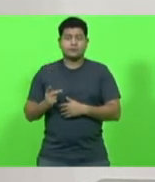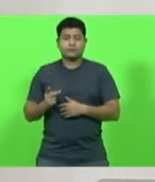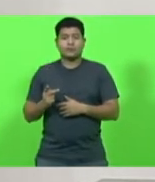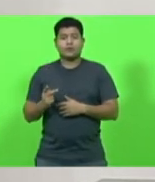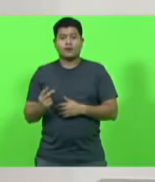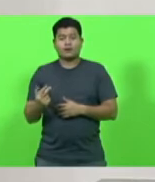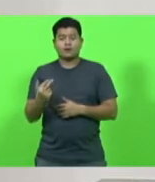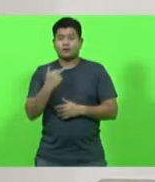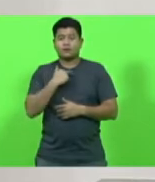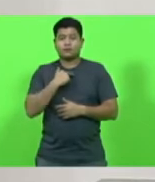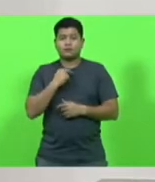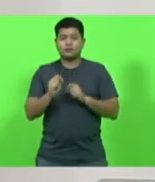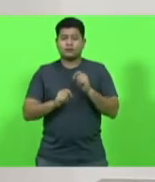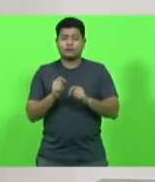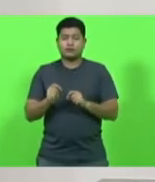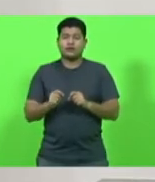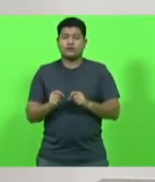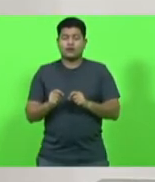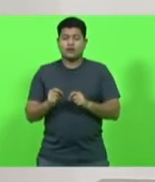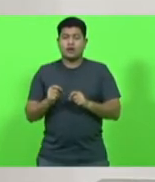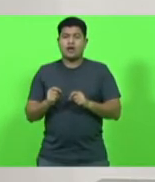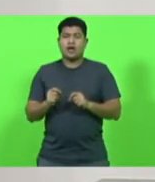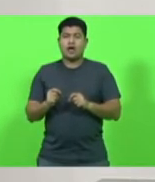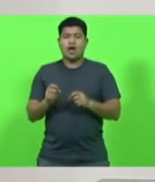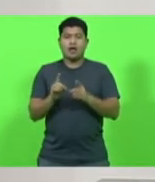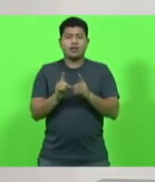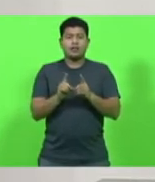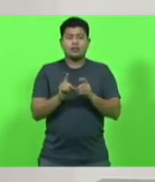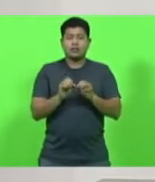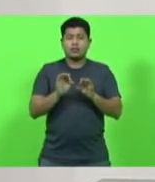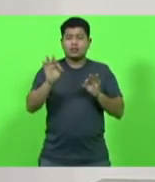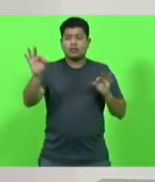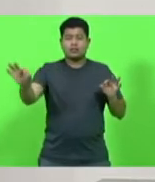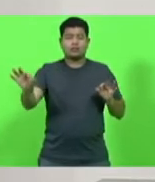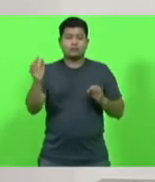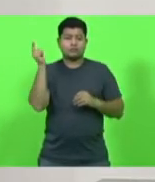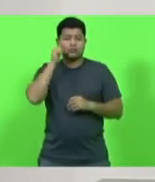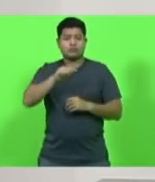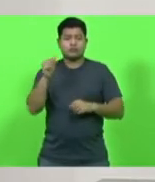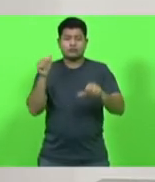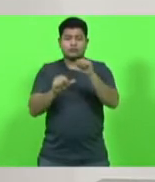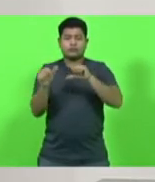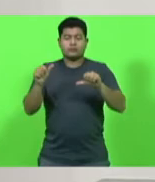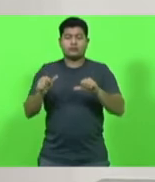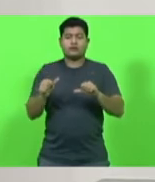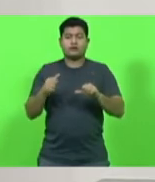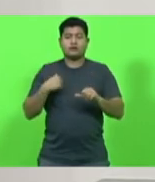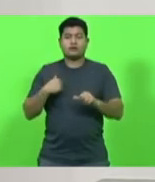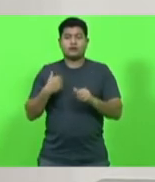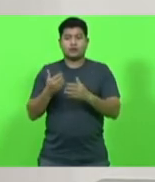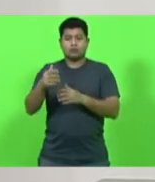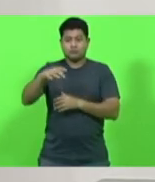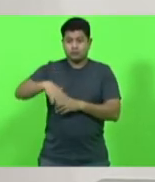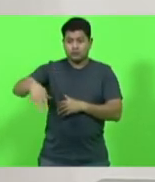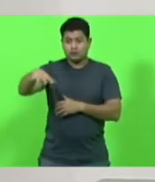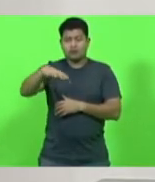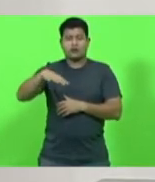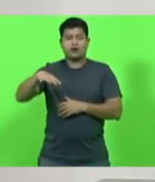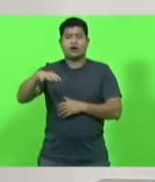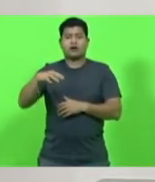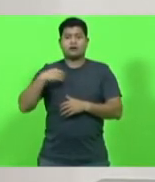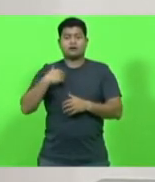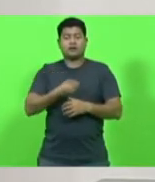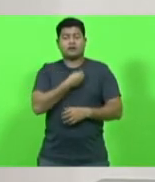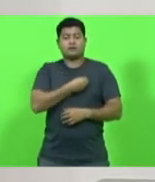incomuns para fazer esse procedimento. Que o atendimento seja ofertado dentro da macro-regional de saúde que ela